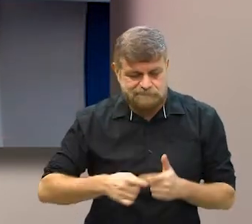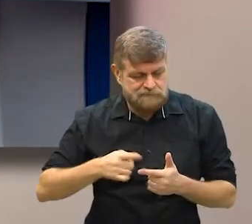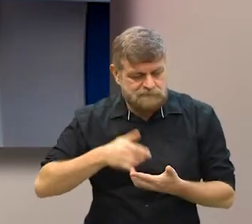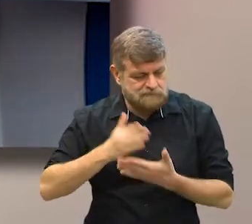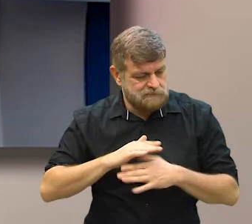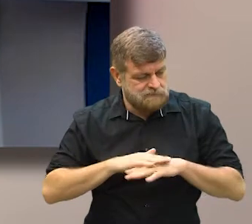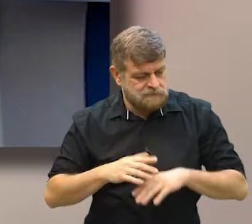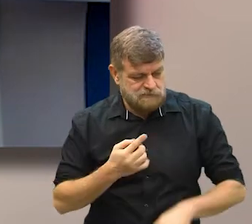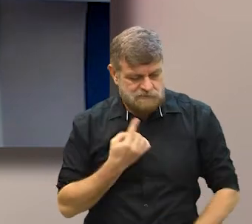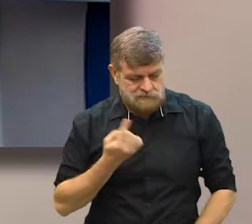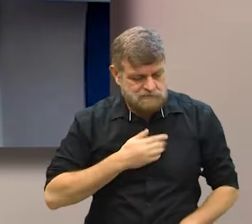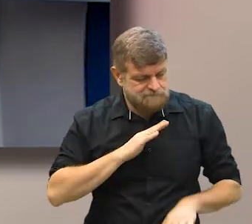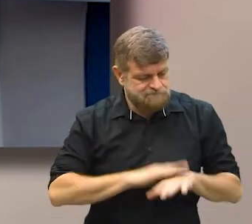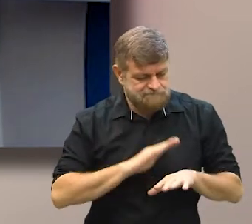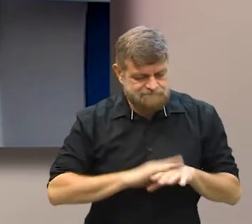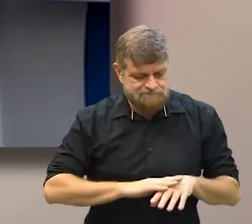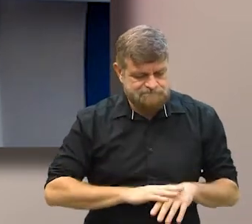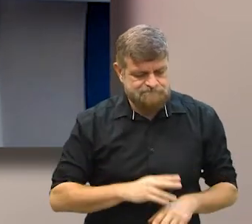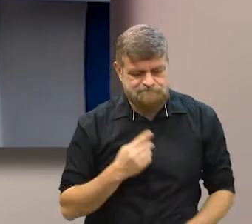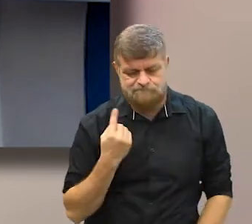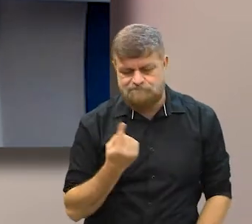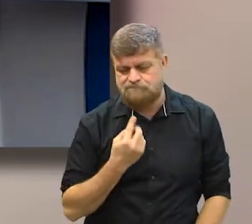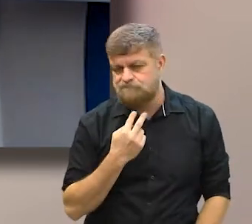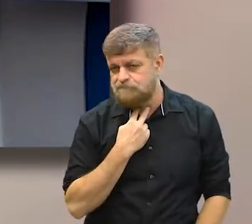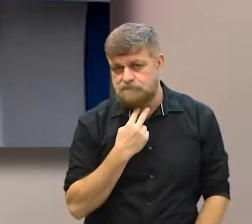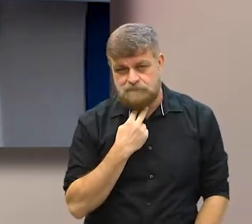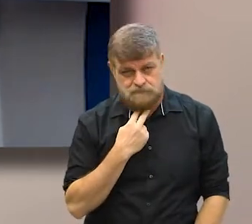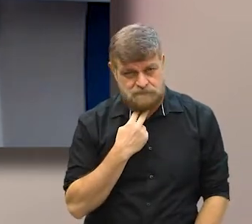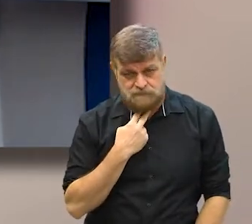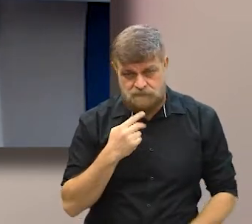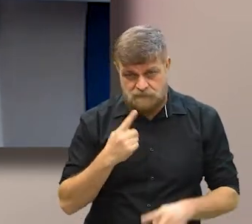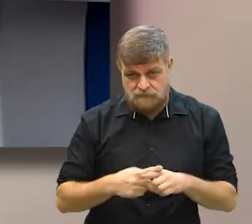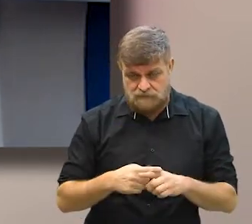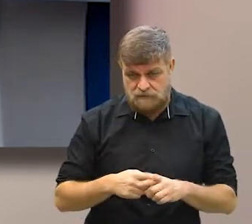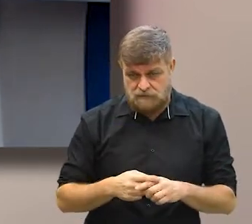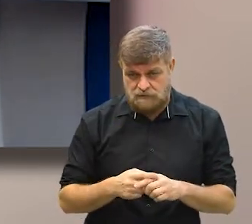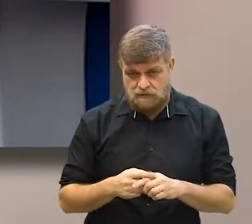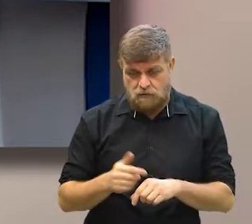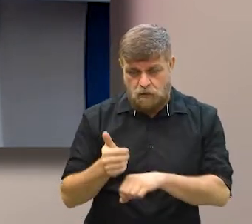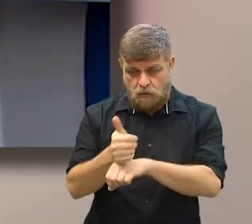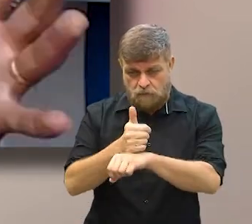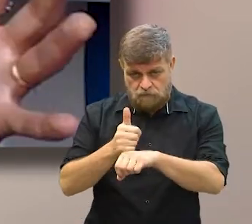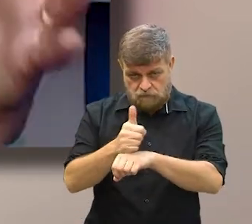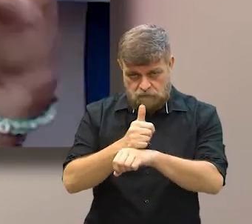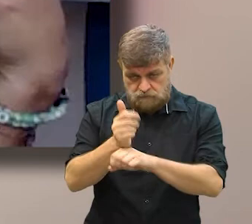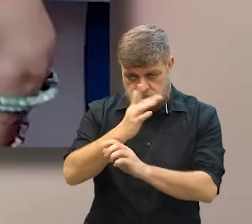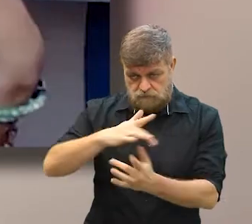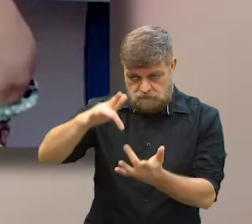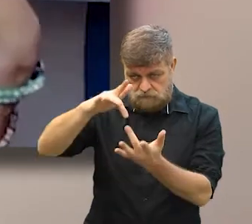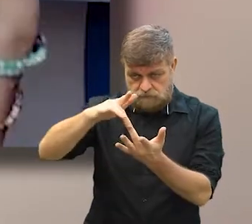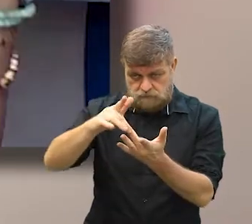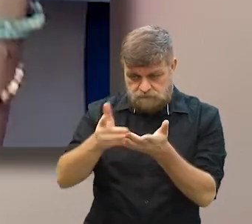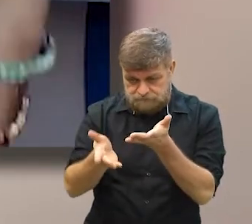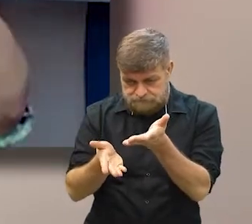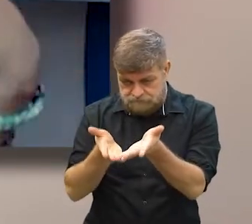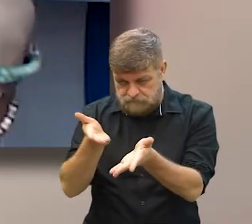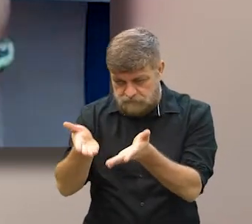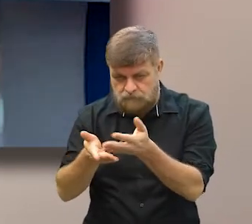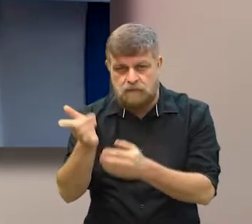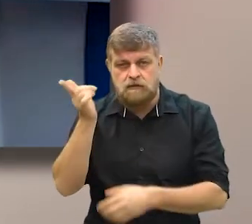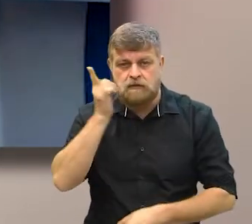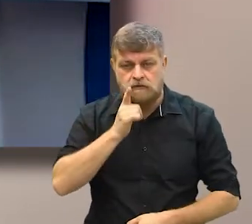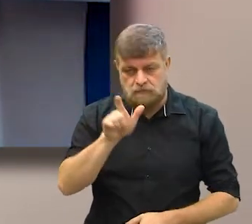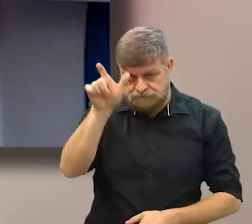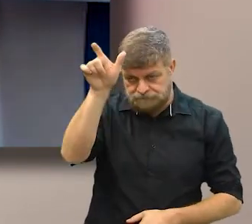saída sozinho. Porque o terapeuta holístico, ele vai conseguir trazer essa paz e